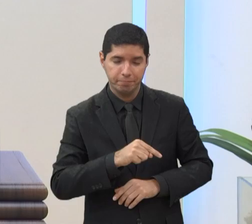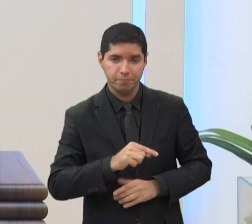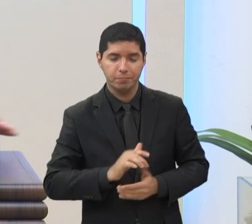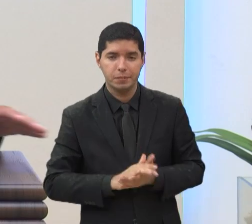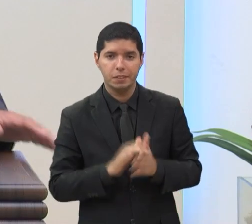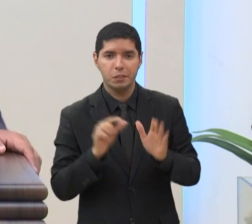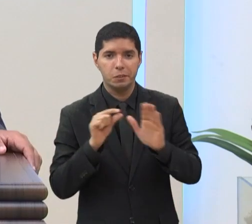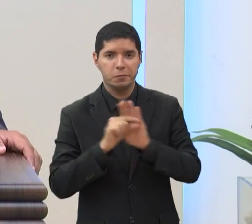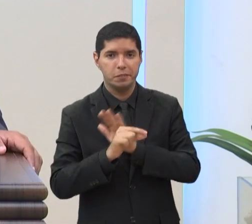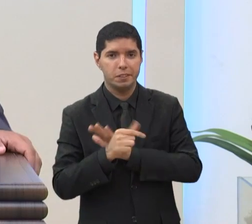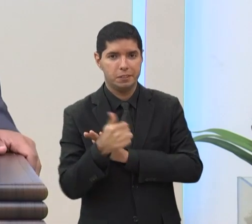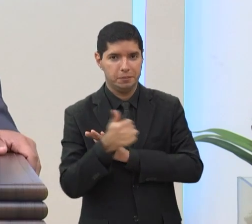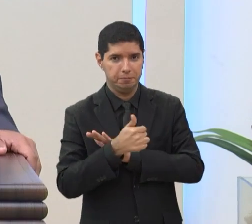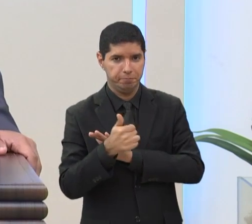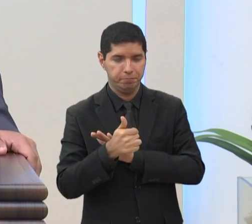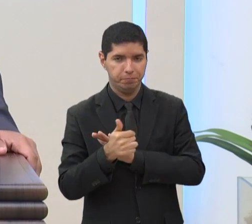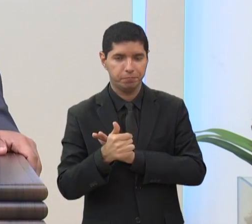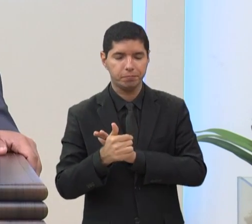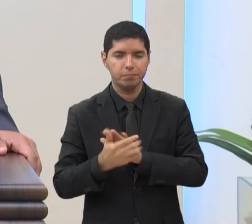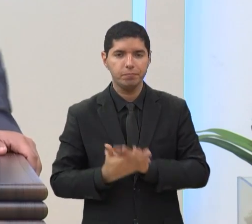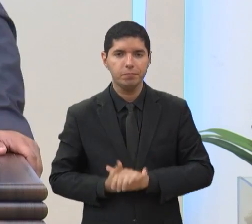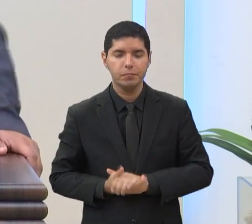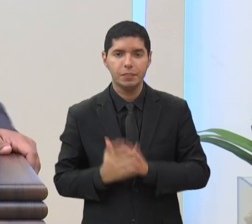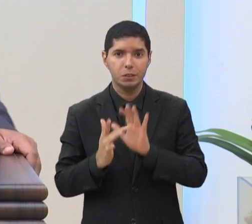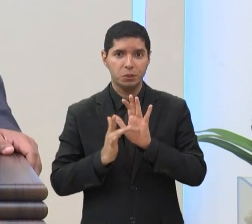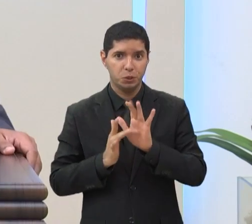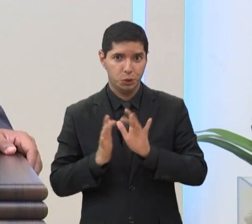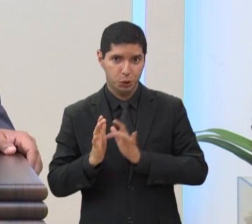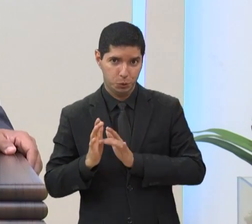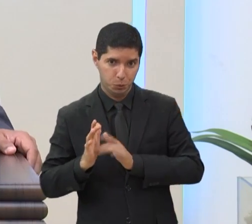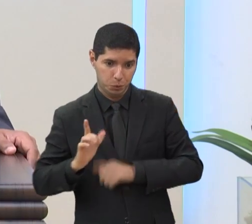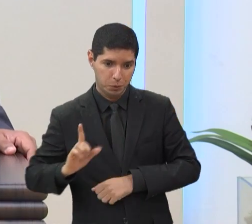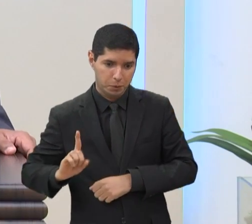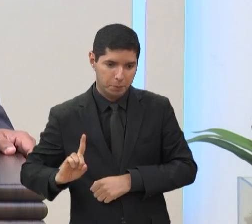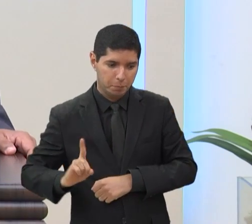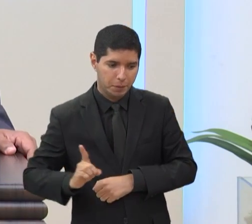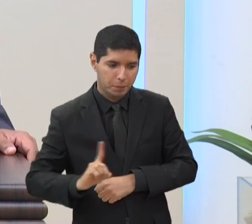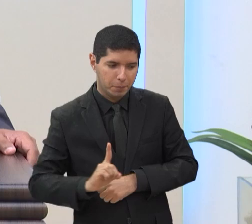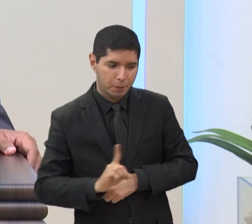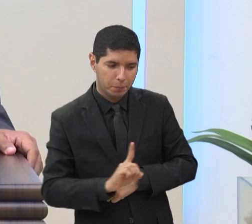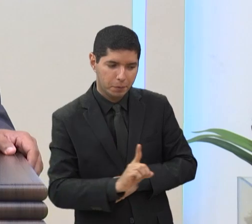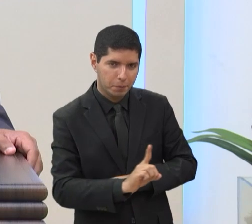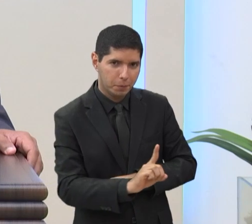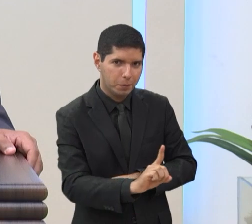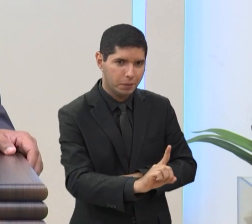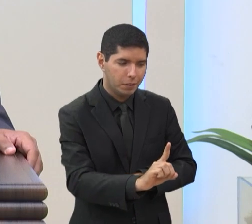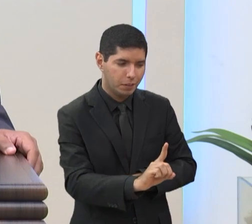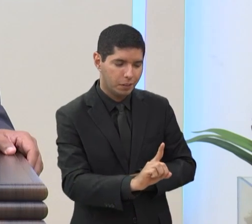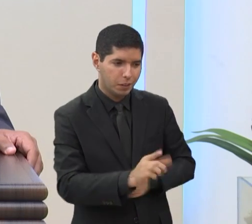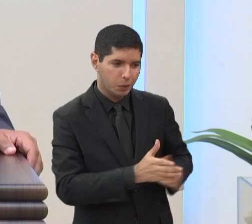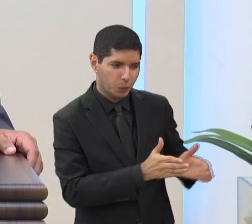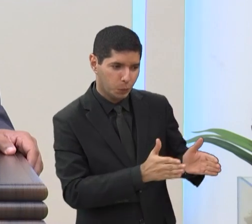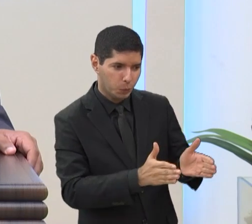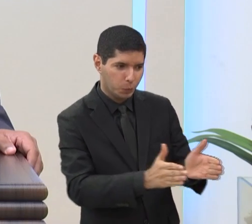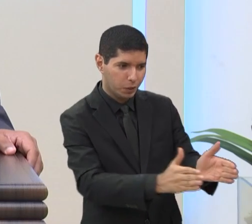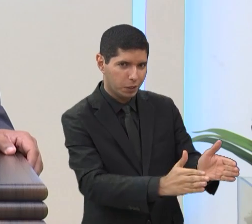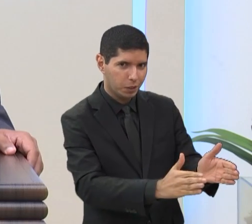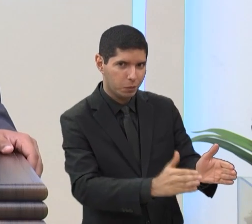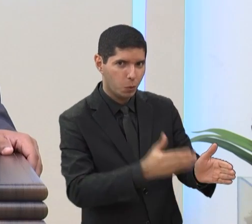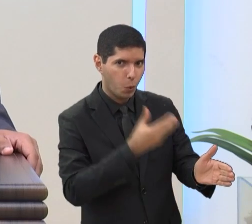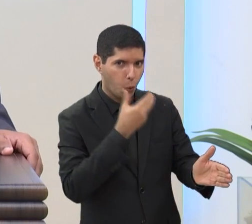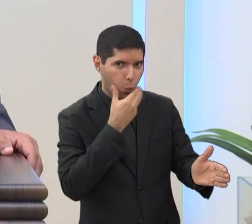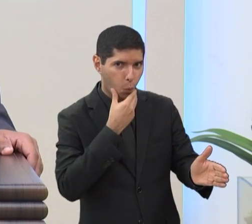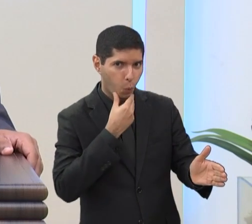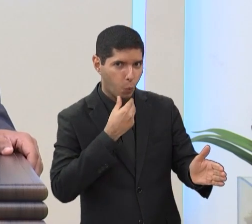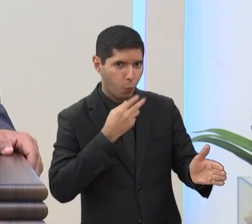1 diz: E passando Jesus, viu um cego de